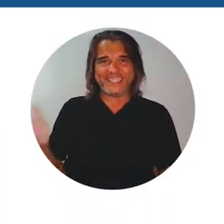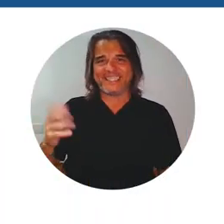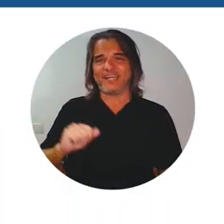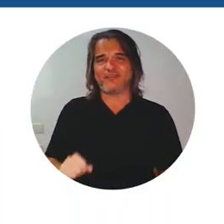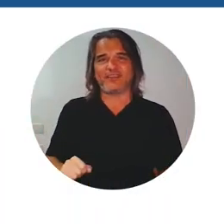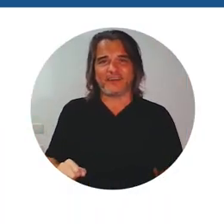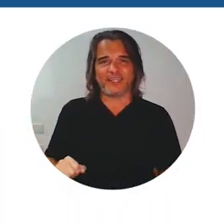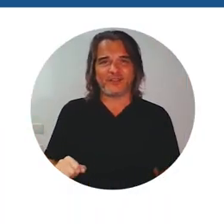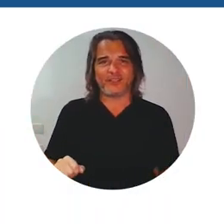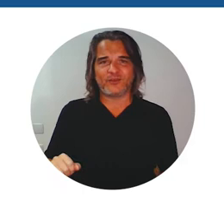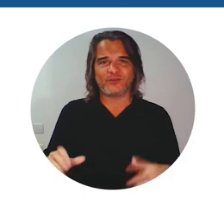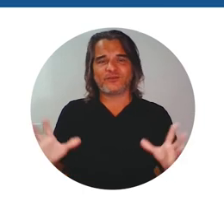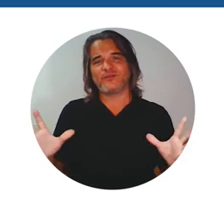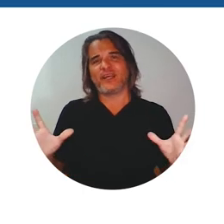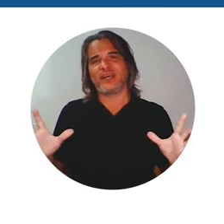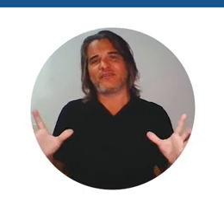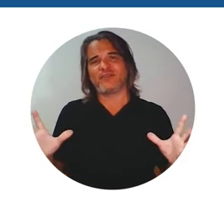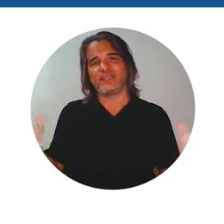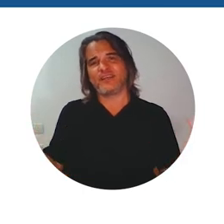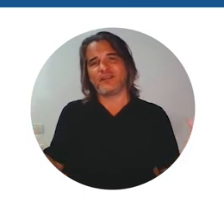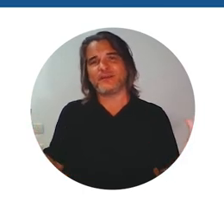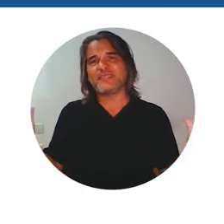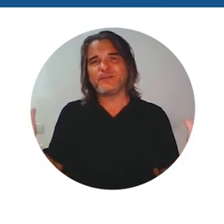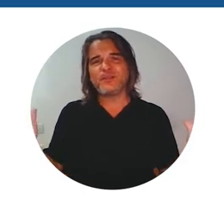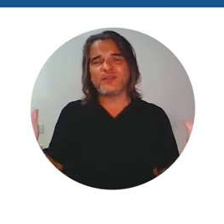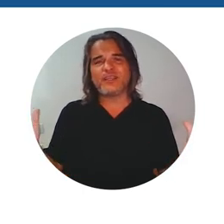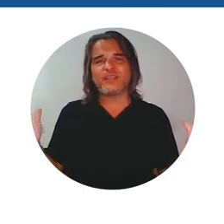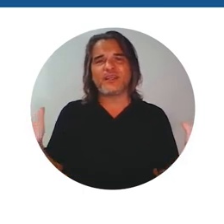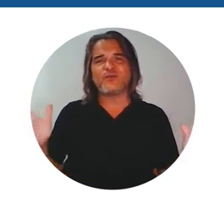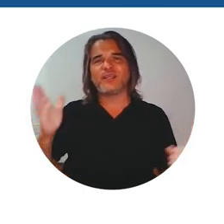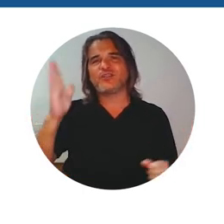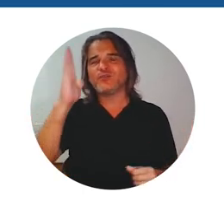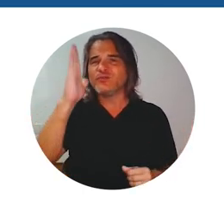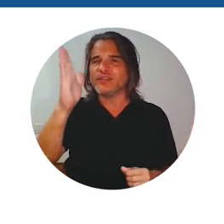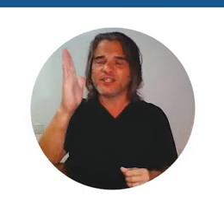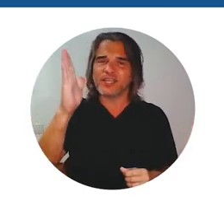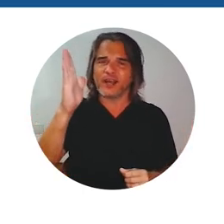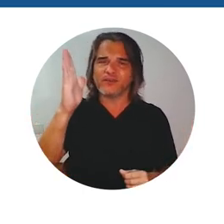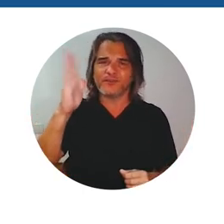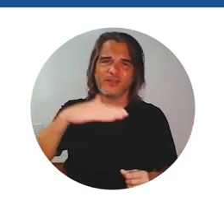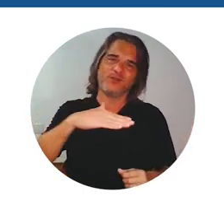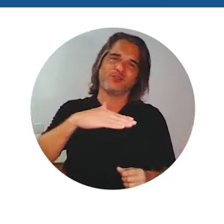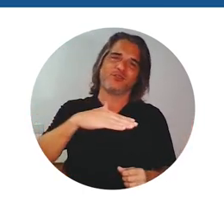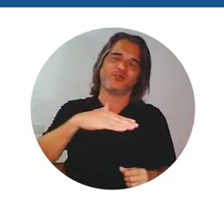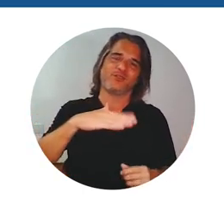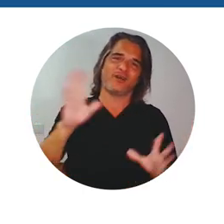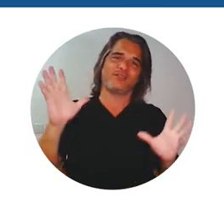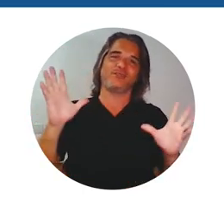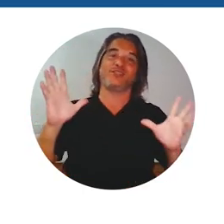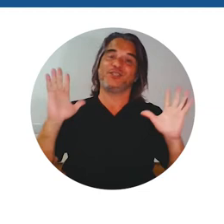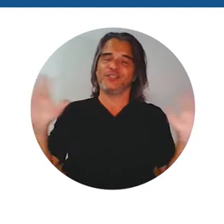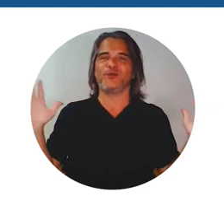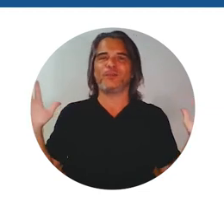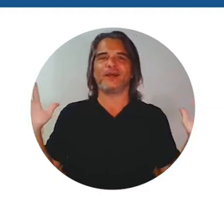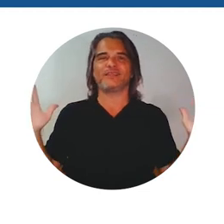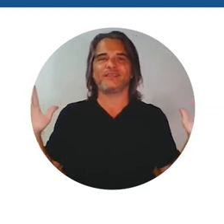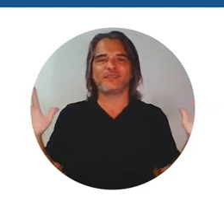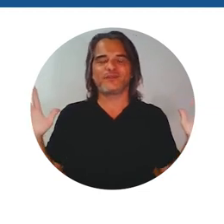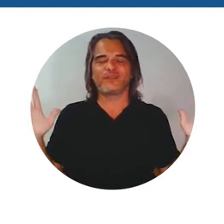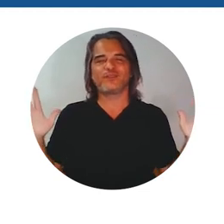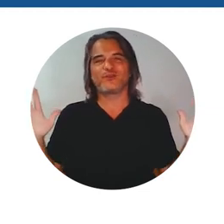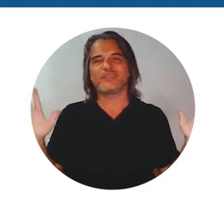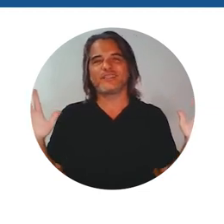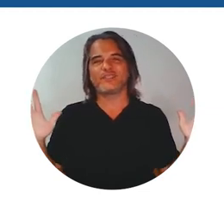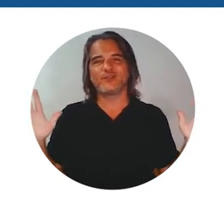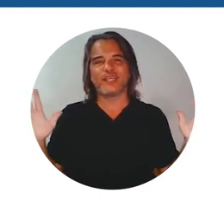Bom, o que esse gráfico está falando? Então, você deve ter percebido que tem um eixo vertical, tem um eixo horizontal, então a gente, opa,